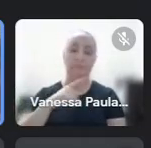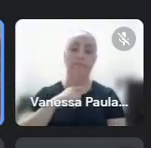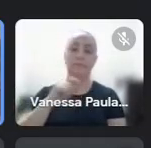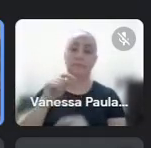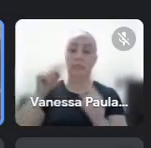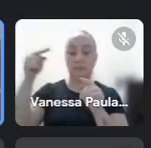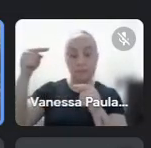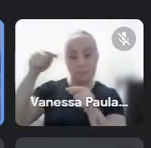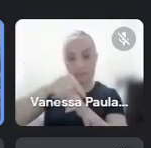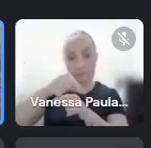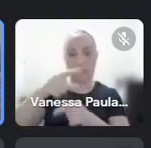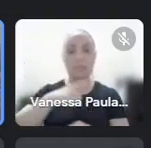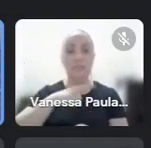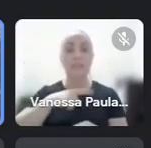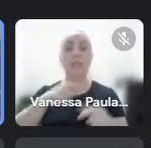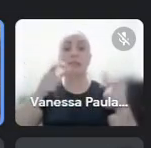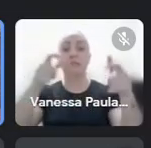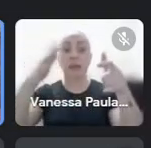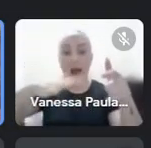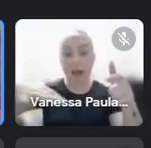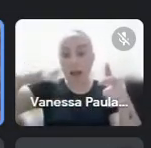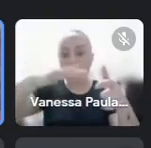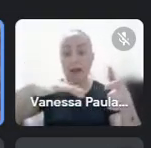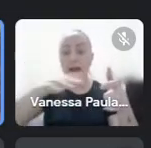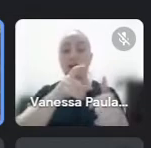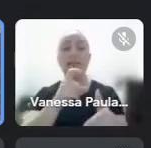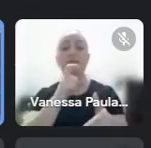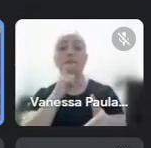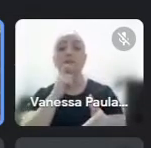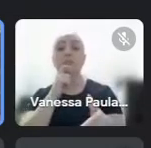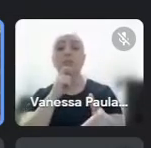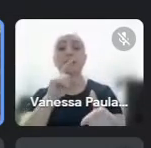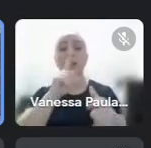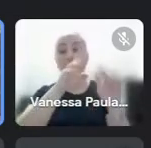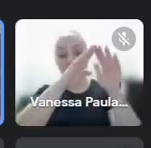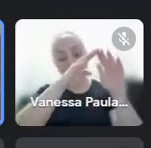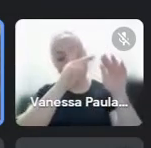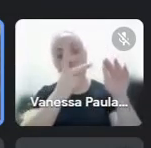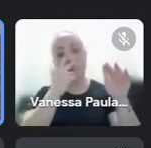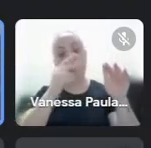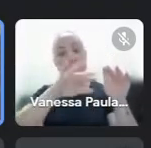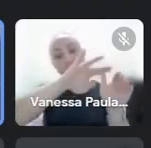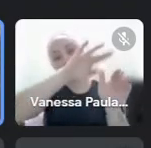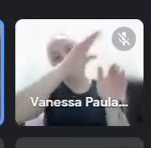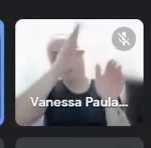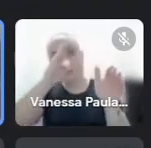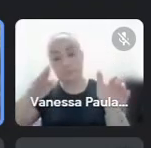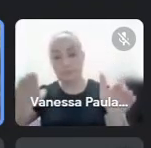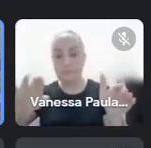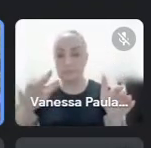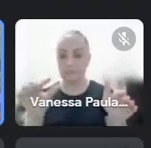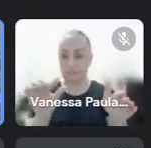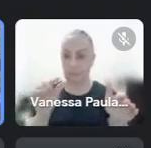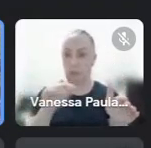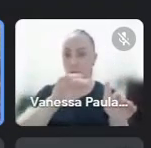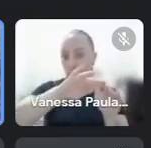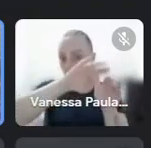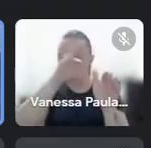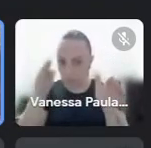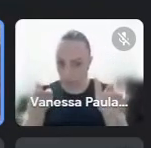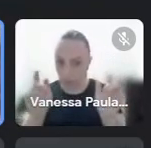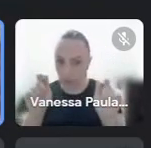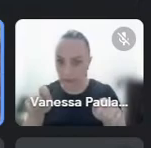visualizar a água do Igarapé Gelado e você consegue visualizar um amontoado ali, né? É